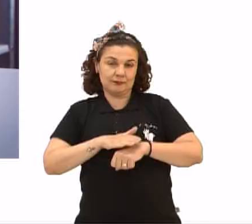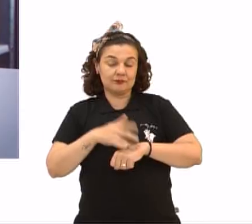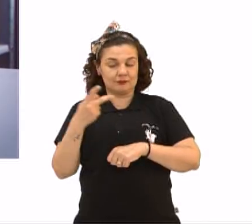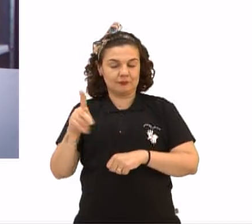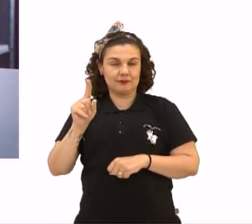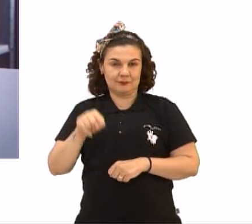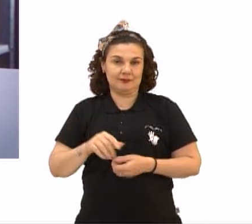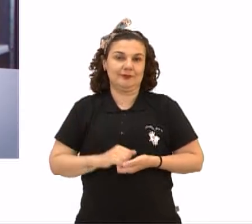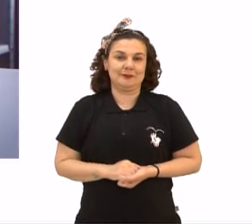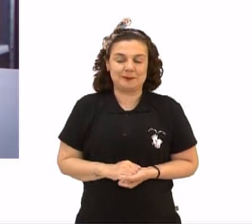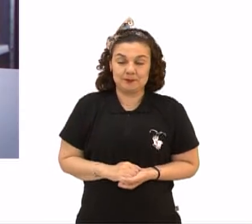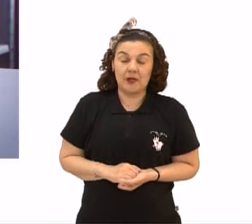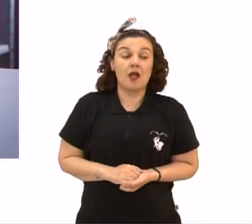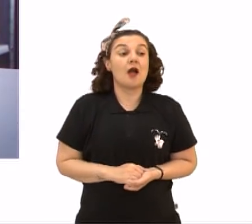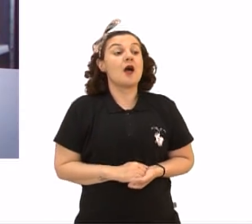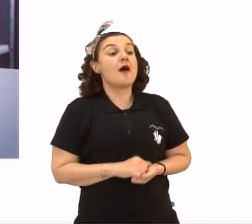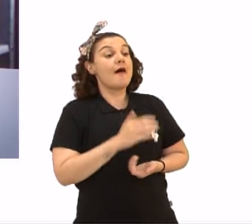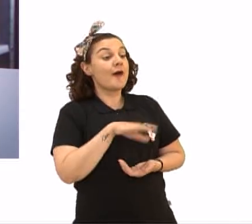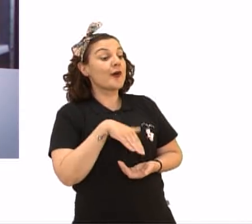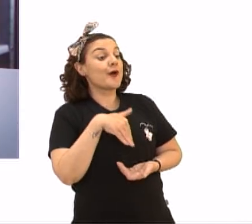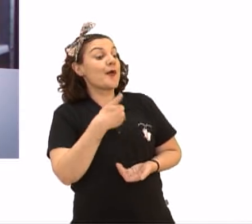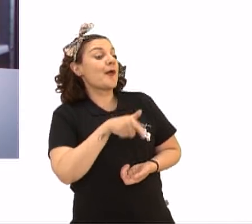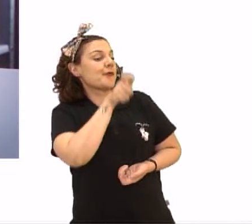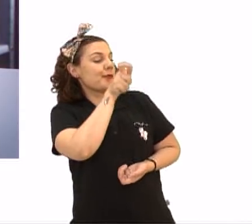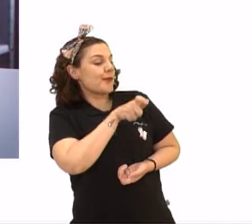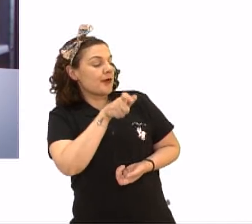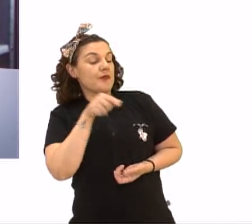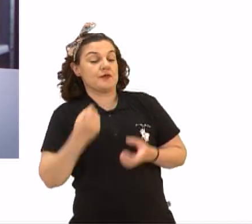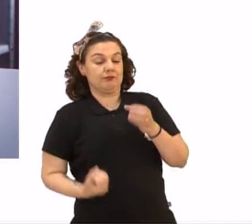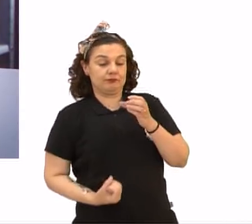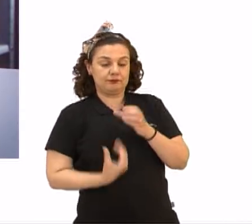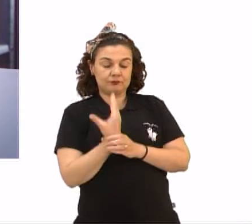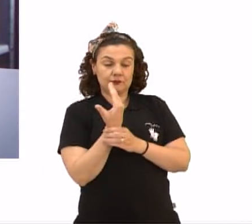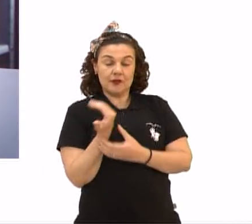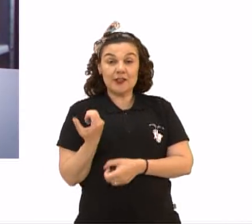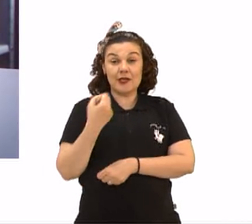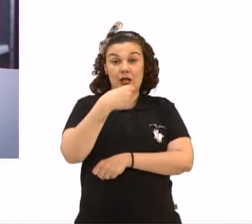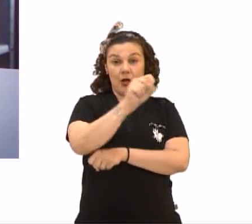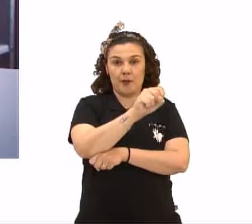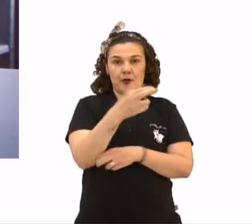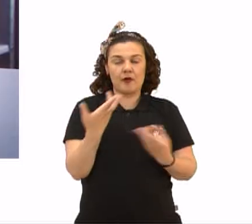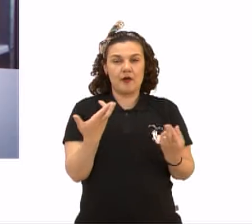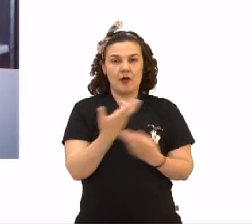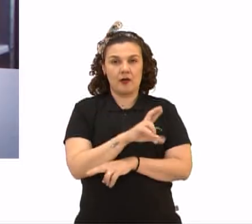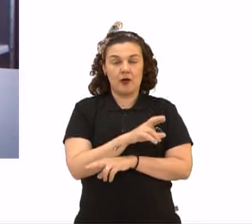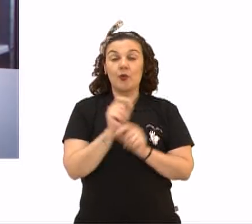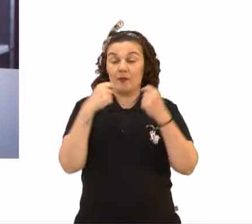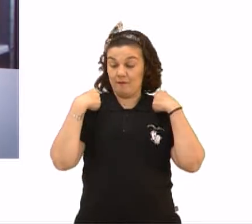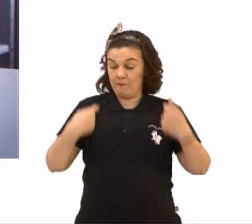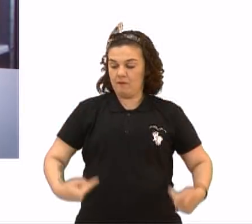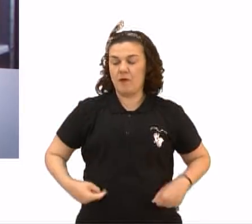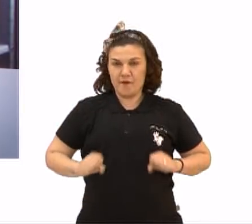bola. Então, qual dos personagens que você criou tem poderes relacionados a capacidades físicas? Por exemplo, aí, tipo